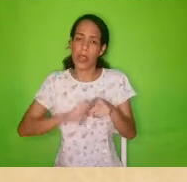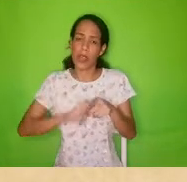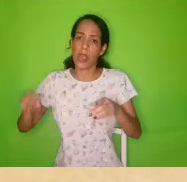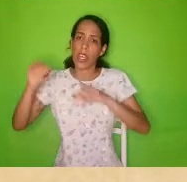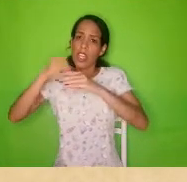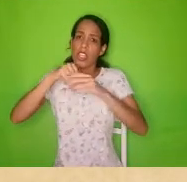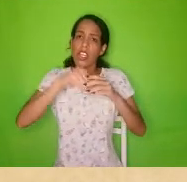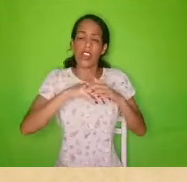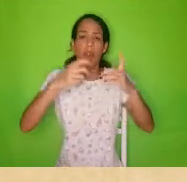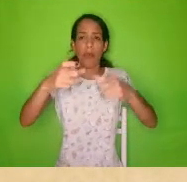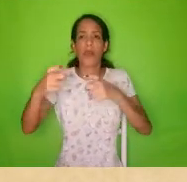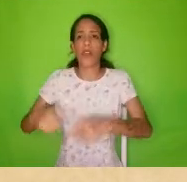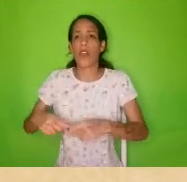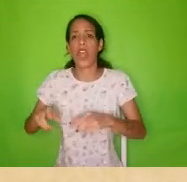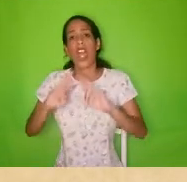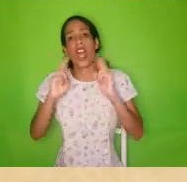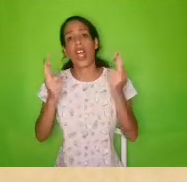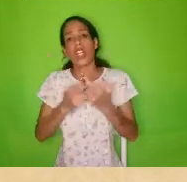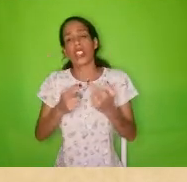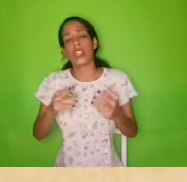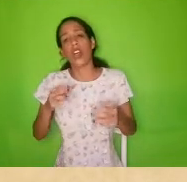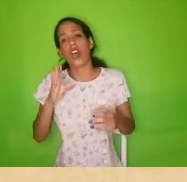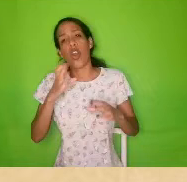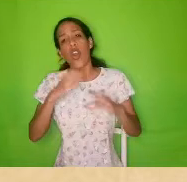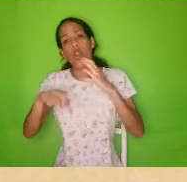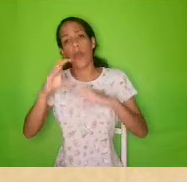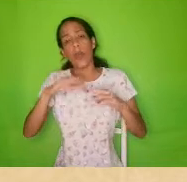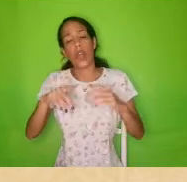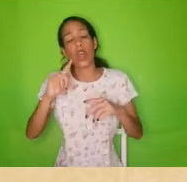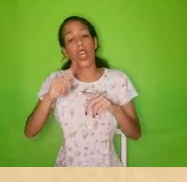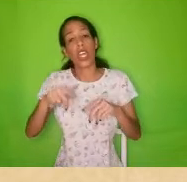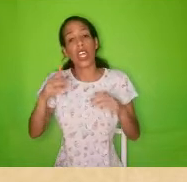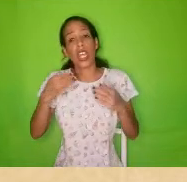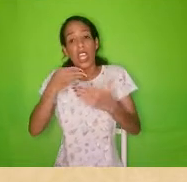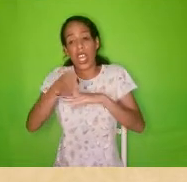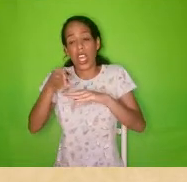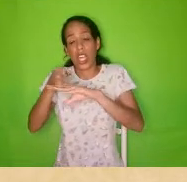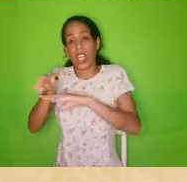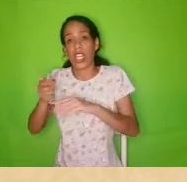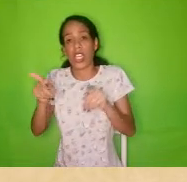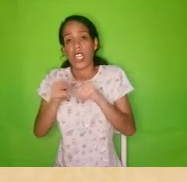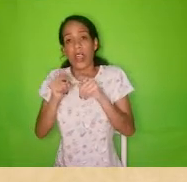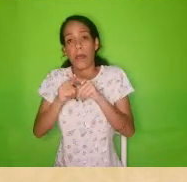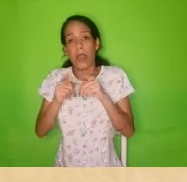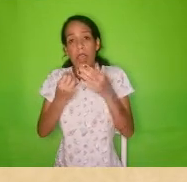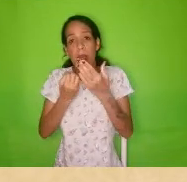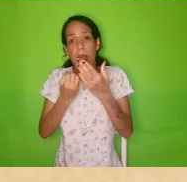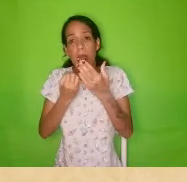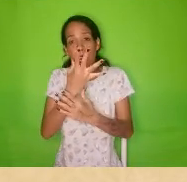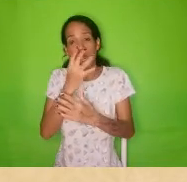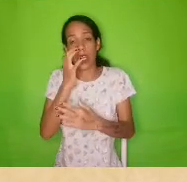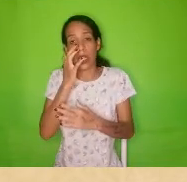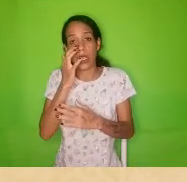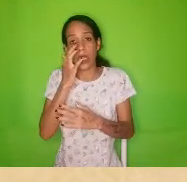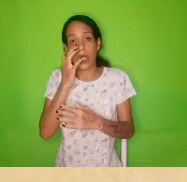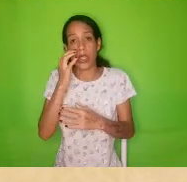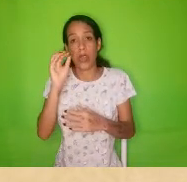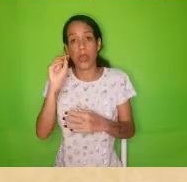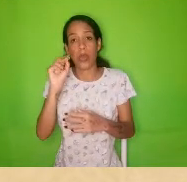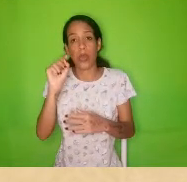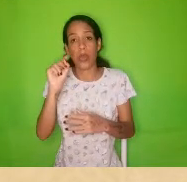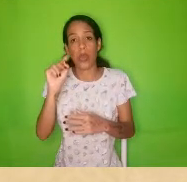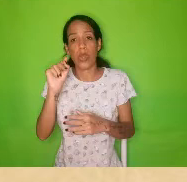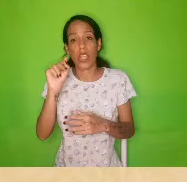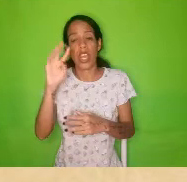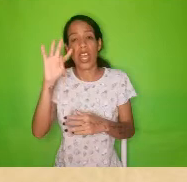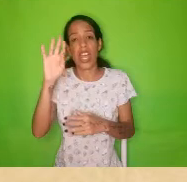relações comerciais, entre as quais o que aparece também o que? O tráfico de escravos e o